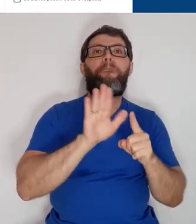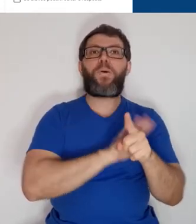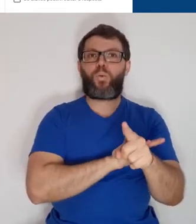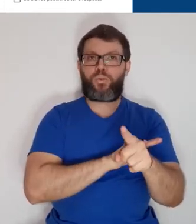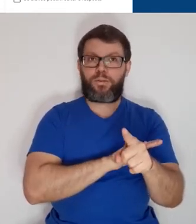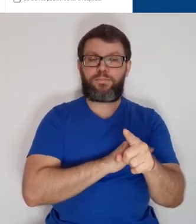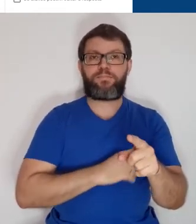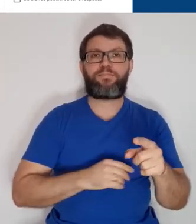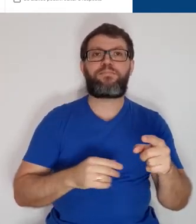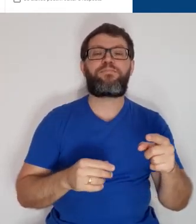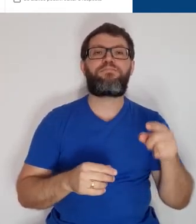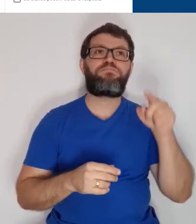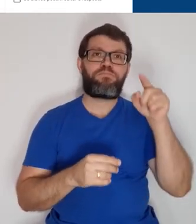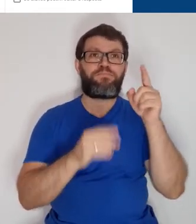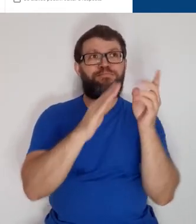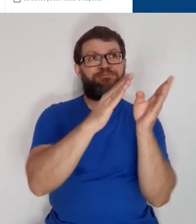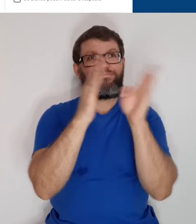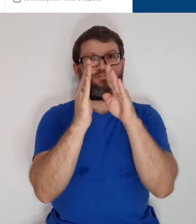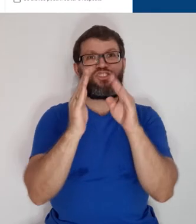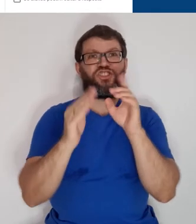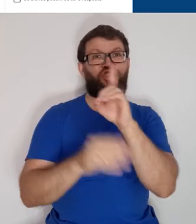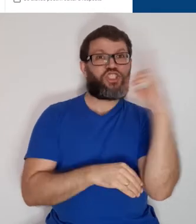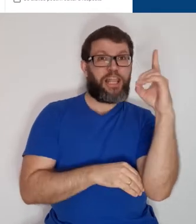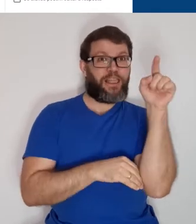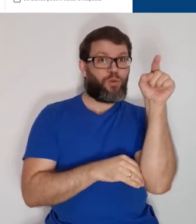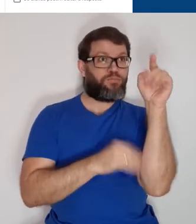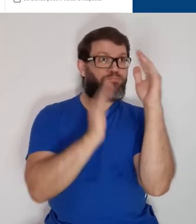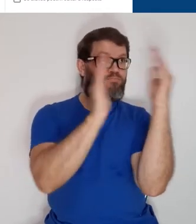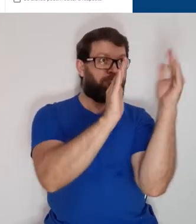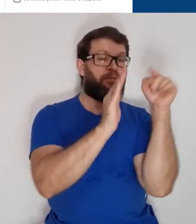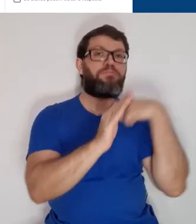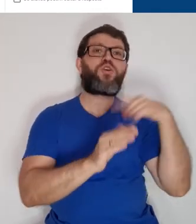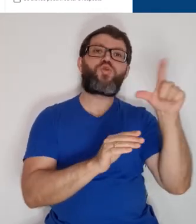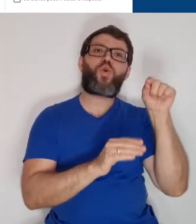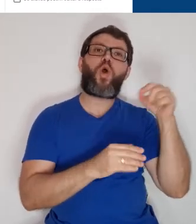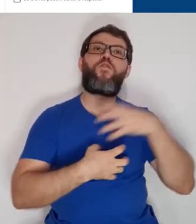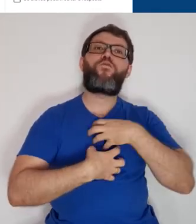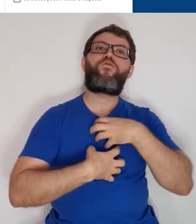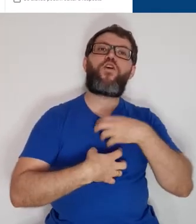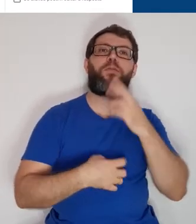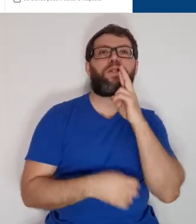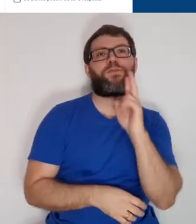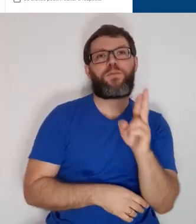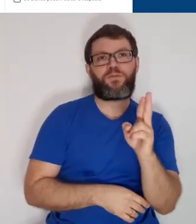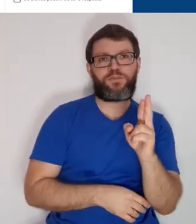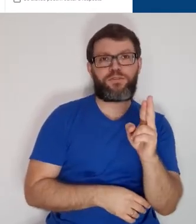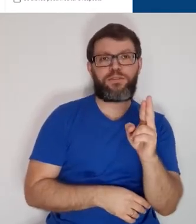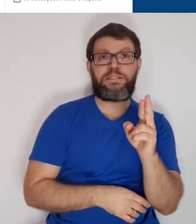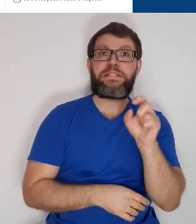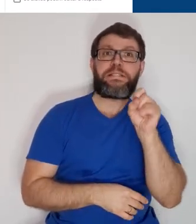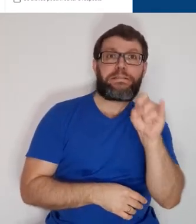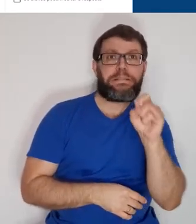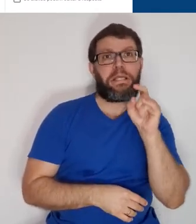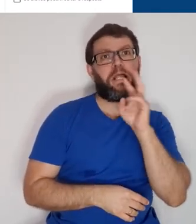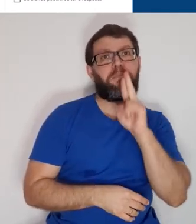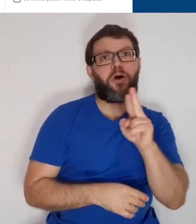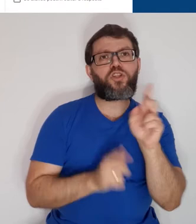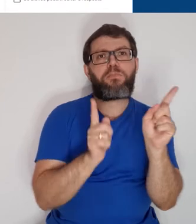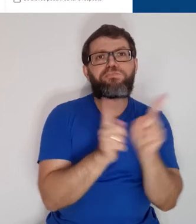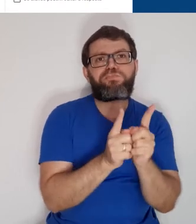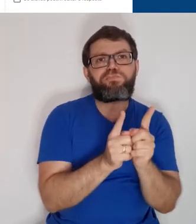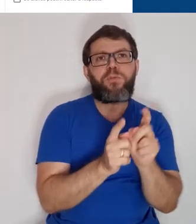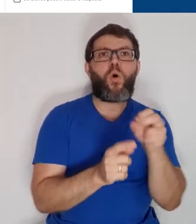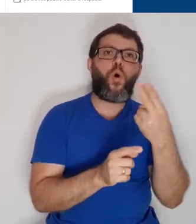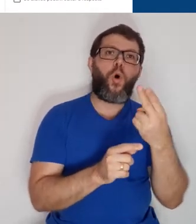na caixa de seleção que fica ao lado direito da pergunta escolhemos o formato da resposta se será uma